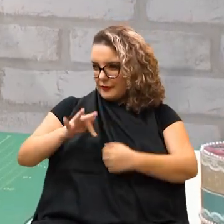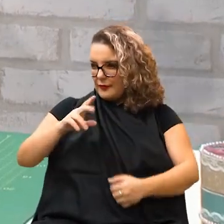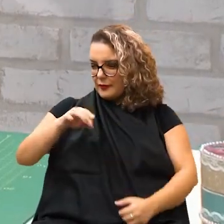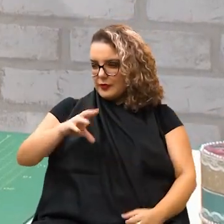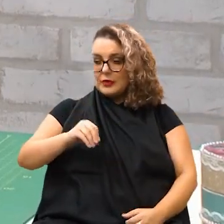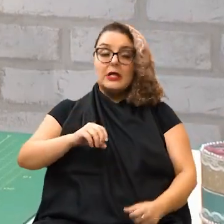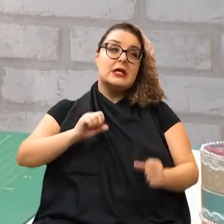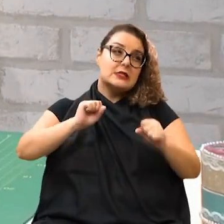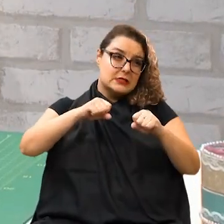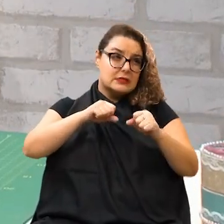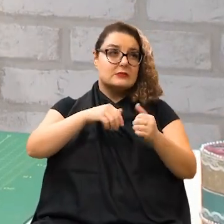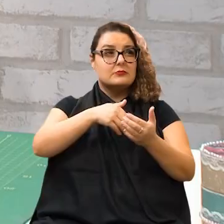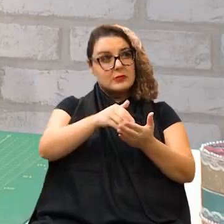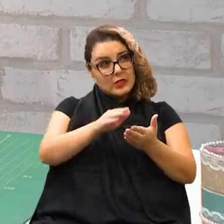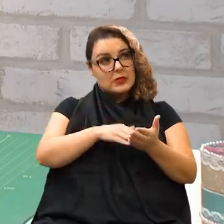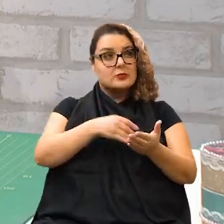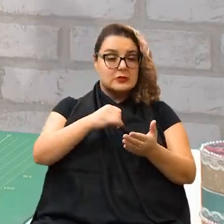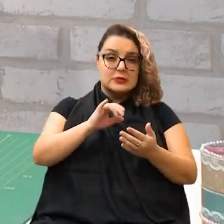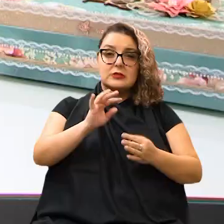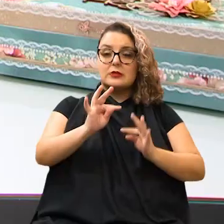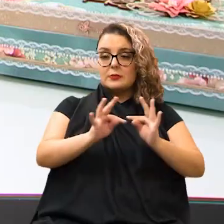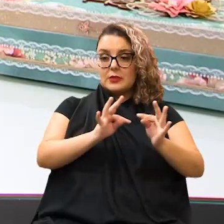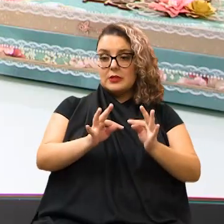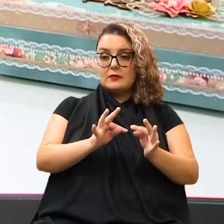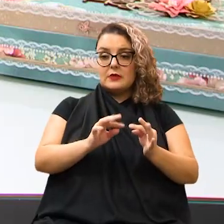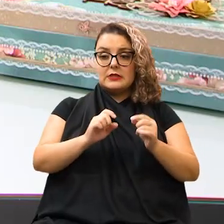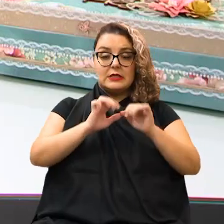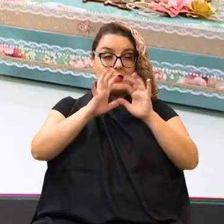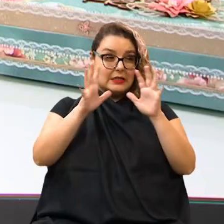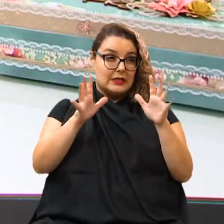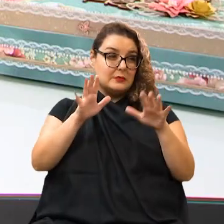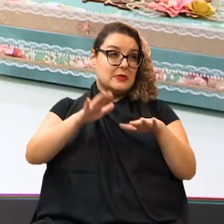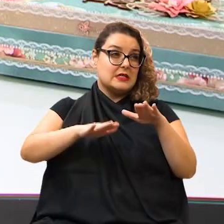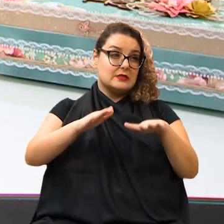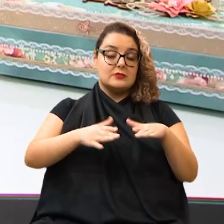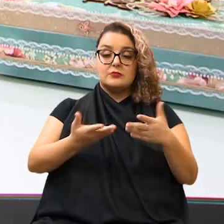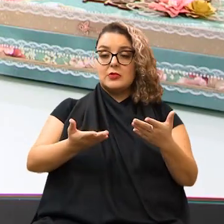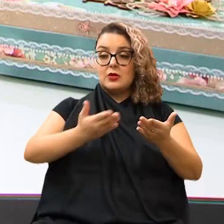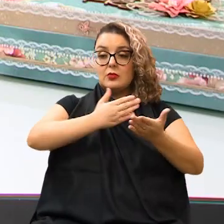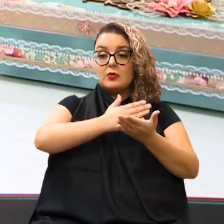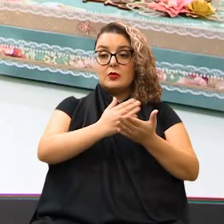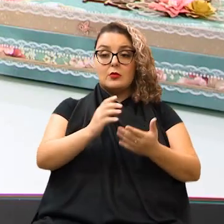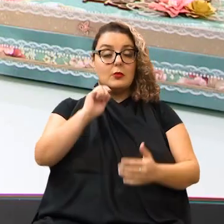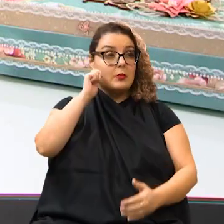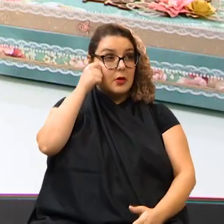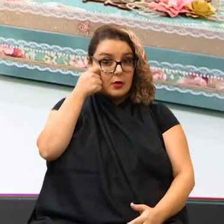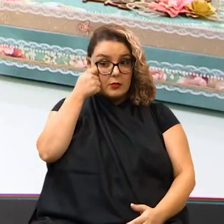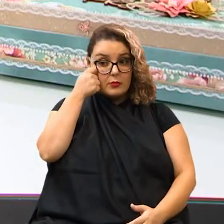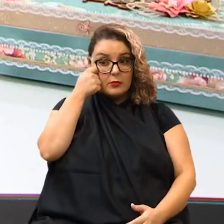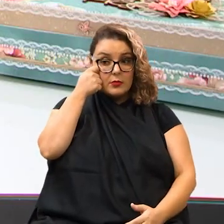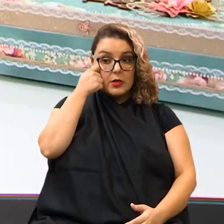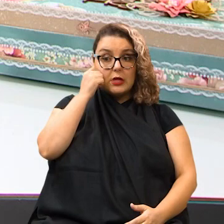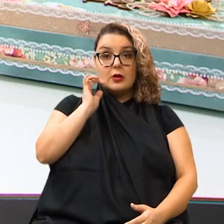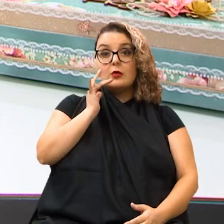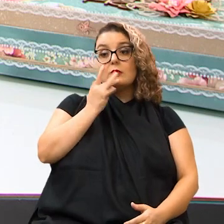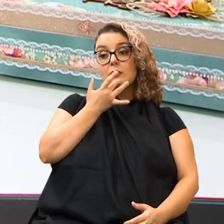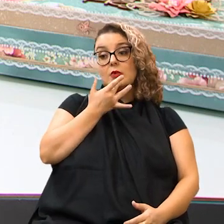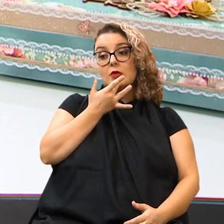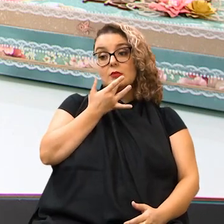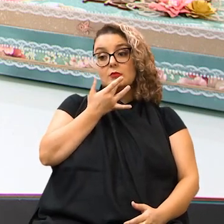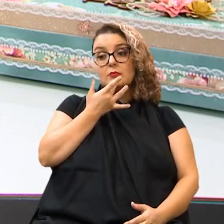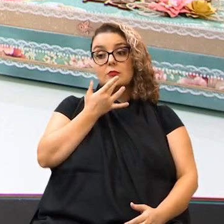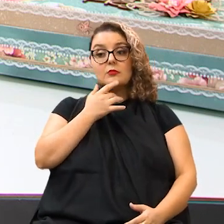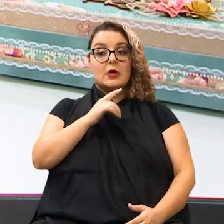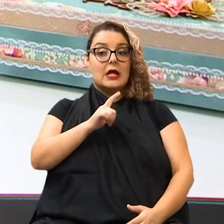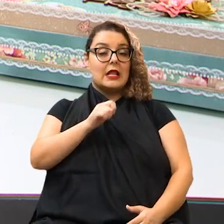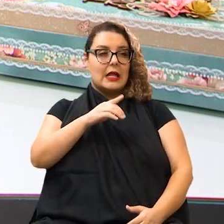ter. Branco se você for utilizar uma técnica que você vai ser clara. Mas às vezes você vai começar com uma tinta preta, aí eu prefiro de